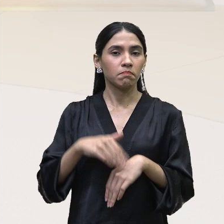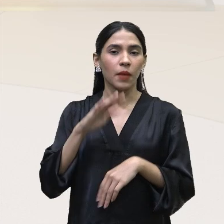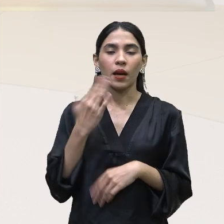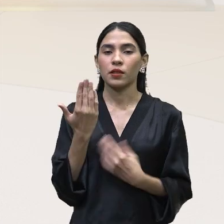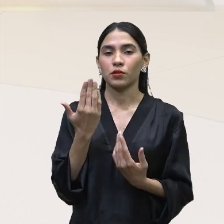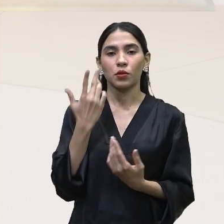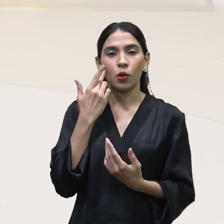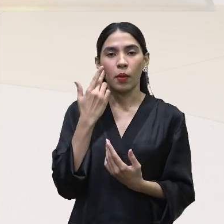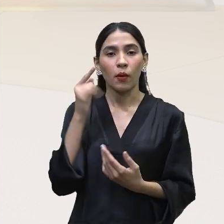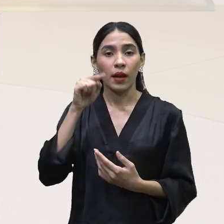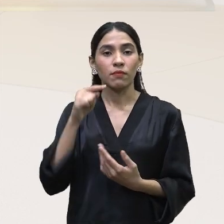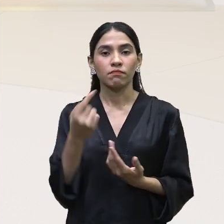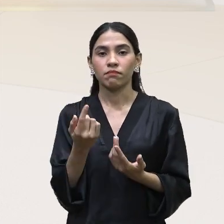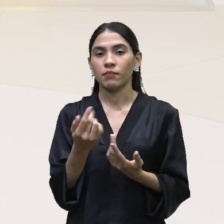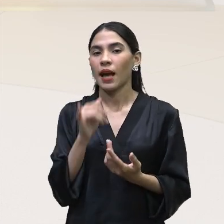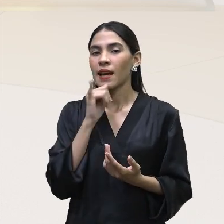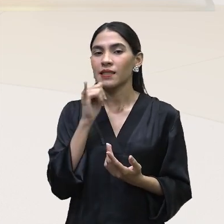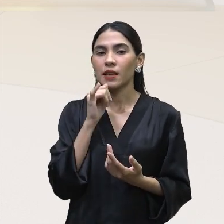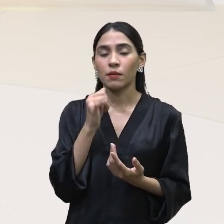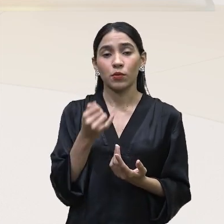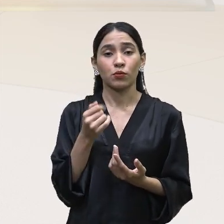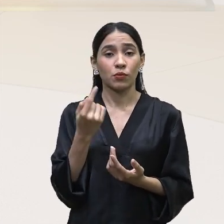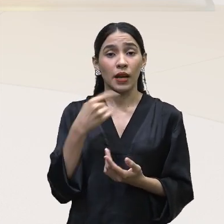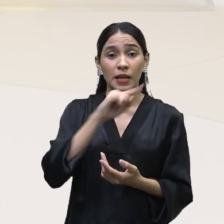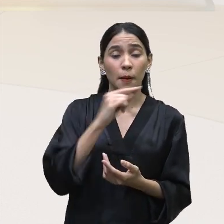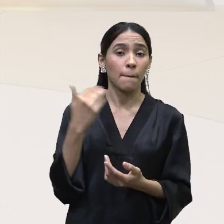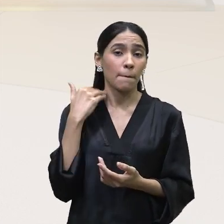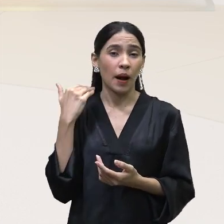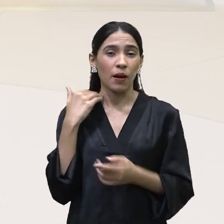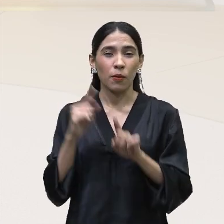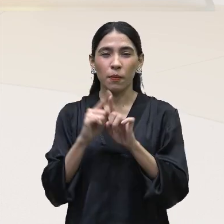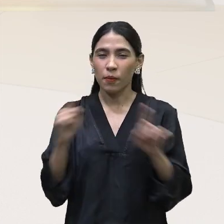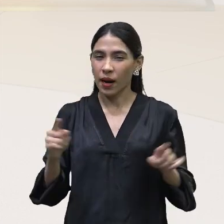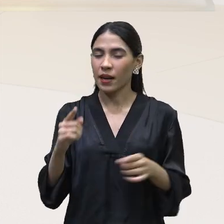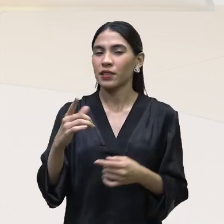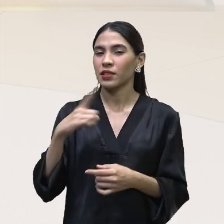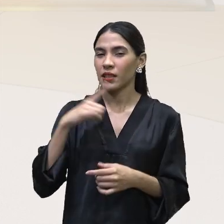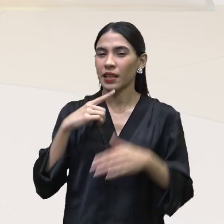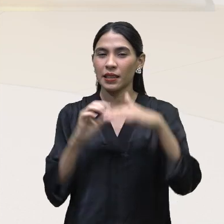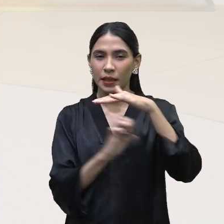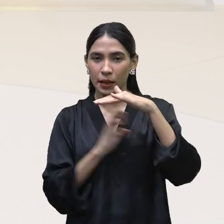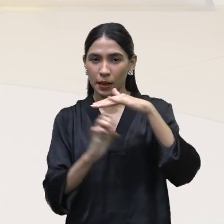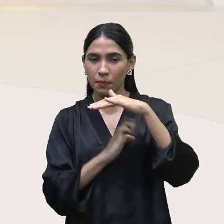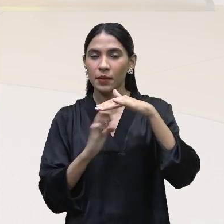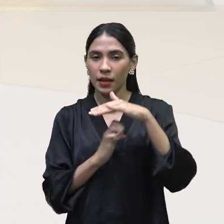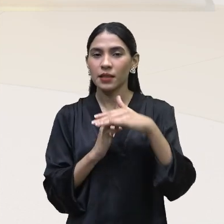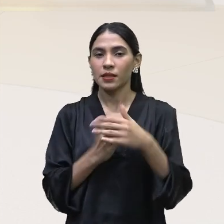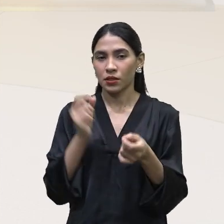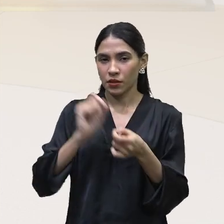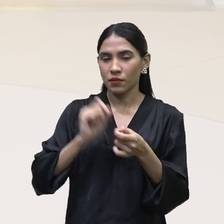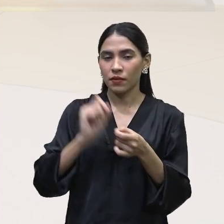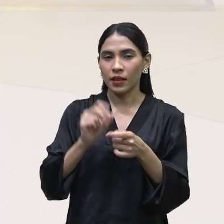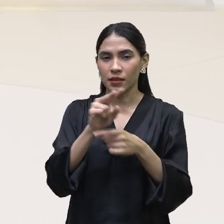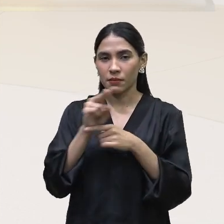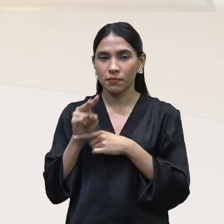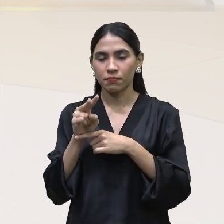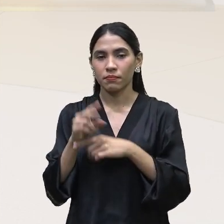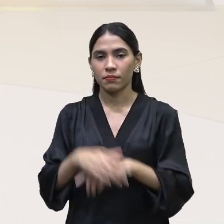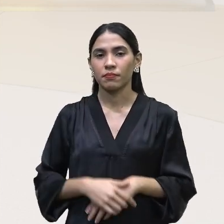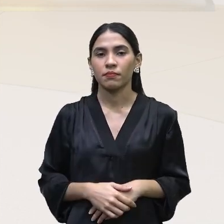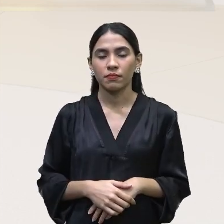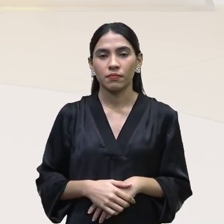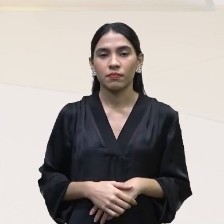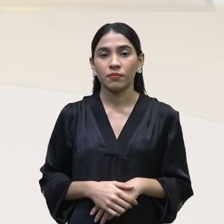é você ir em um banco, mas também existem hoje em dia muitas financiadoras que realizam esse tipo de empréstimo. E